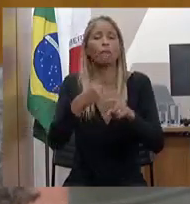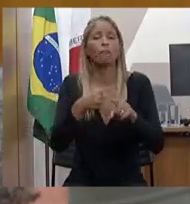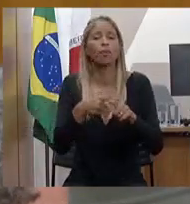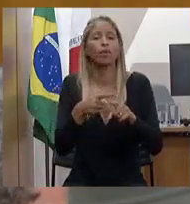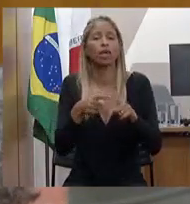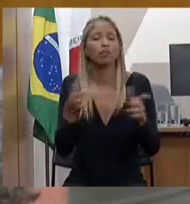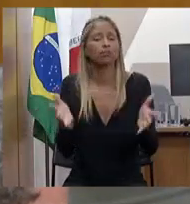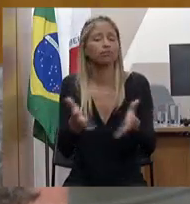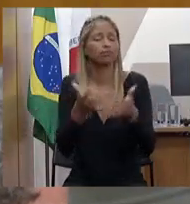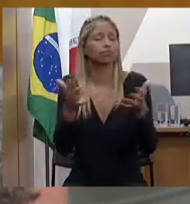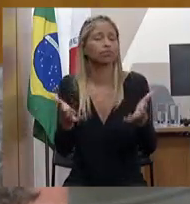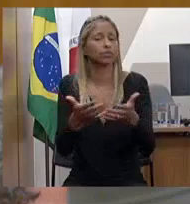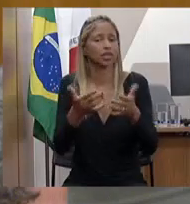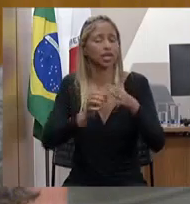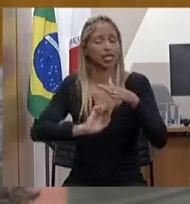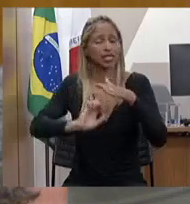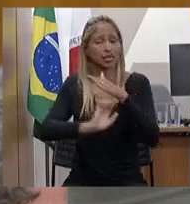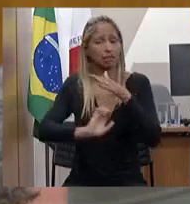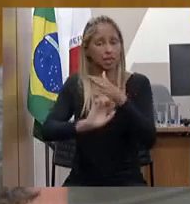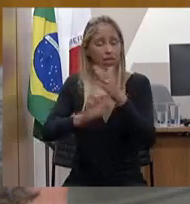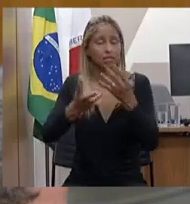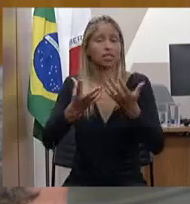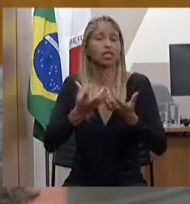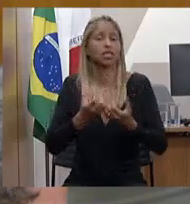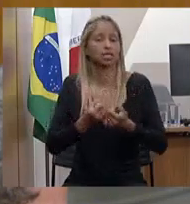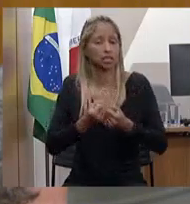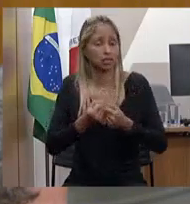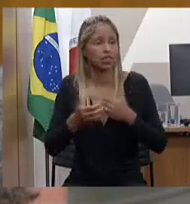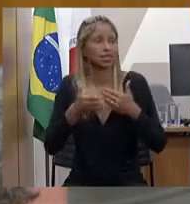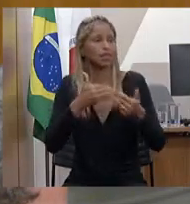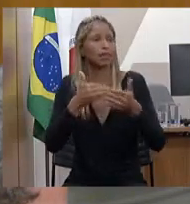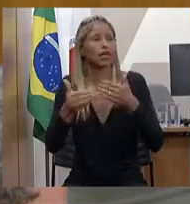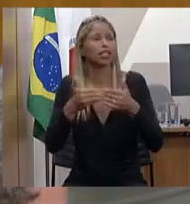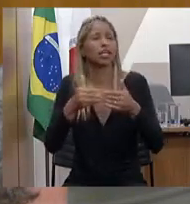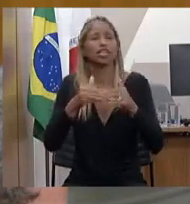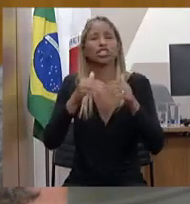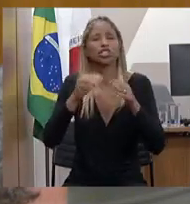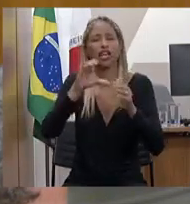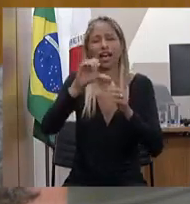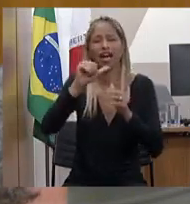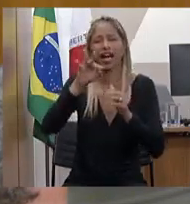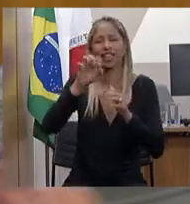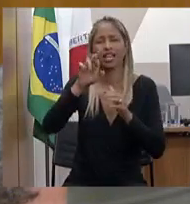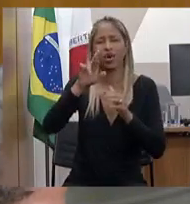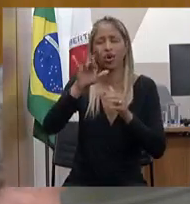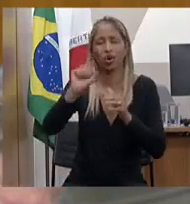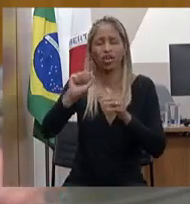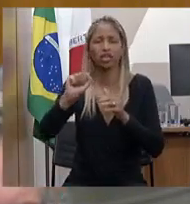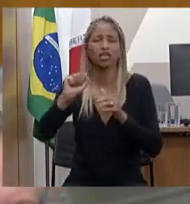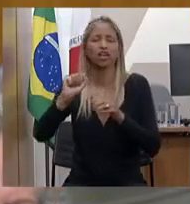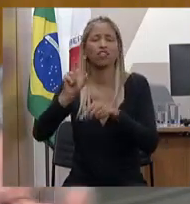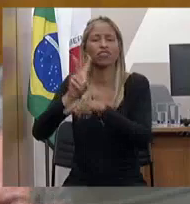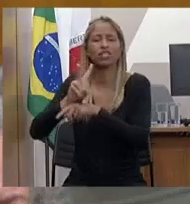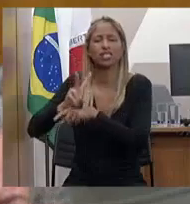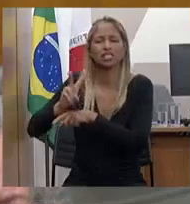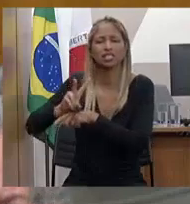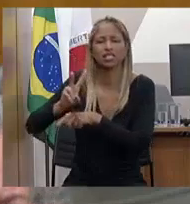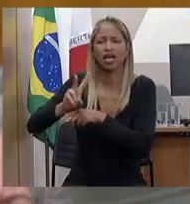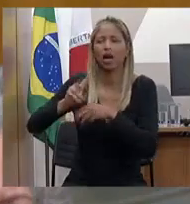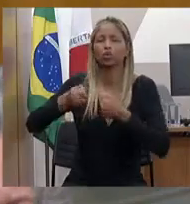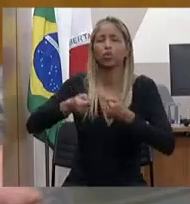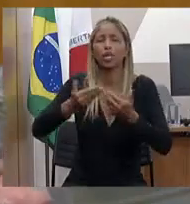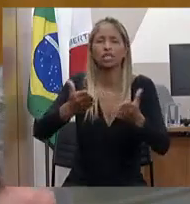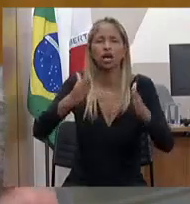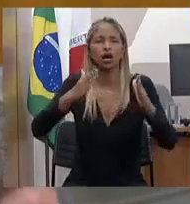muito incentivos que as empresas recebem independente da categoria incentivos fiscais doação de